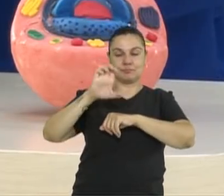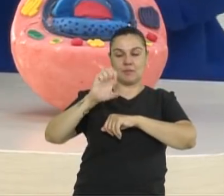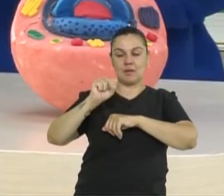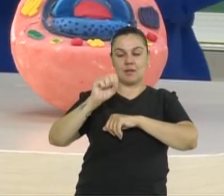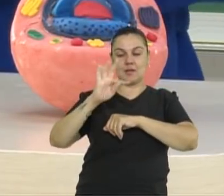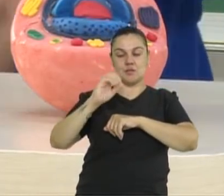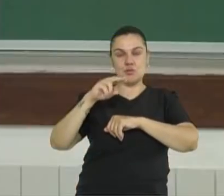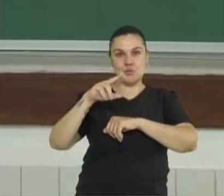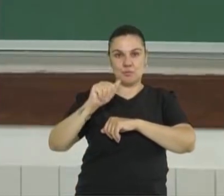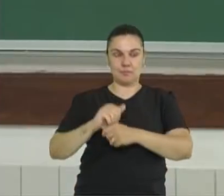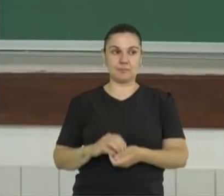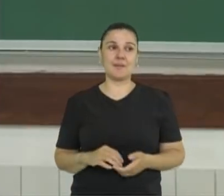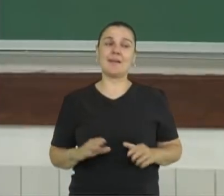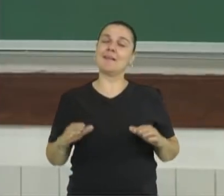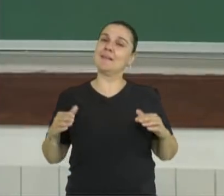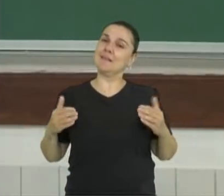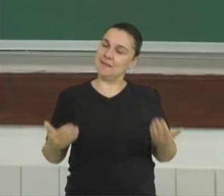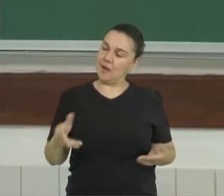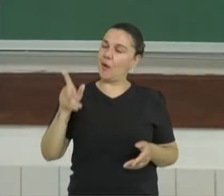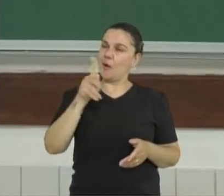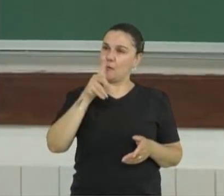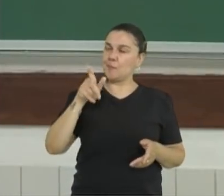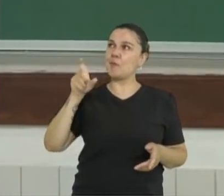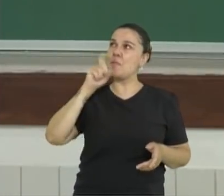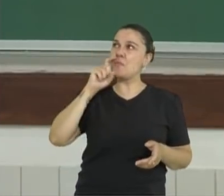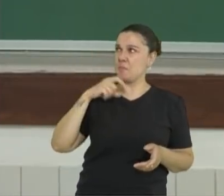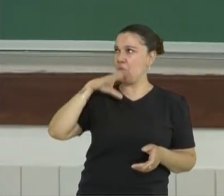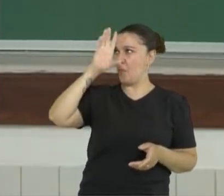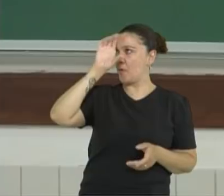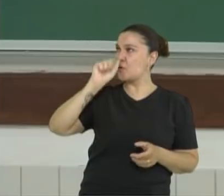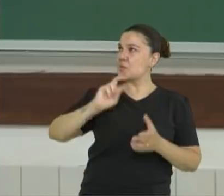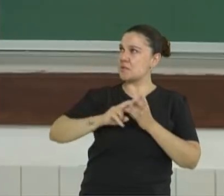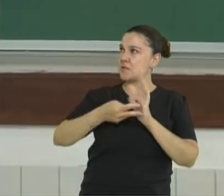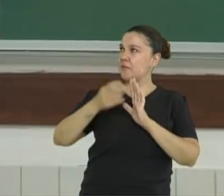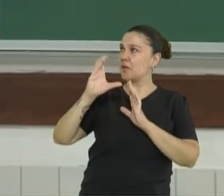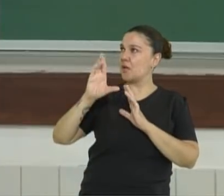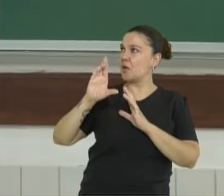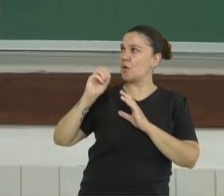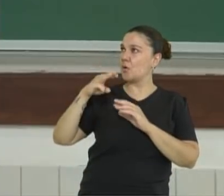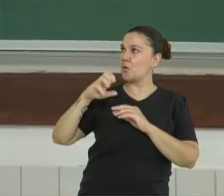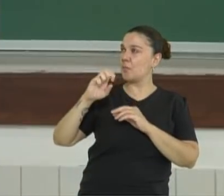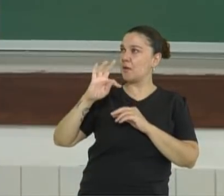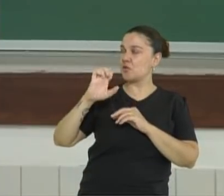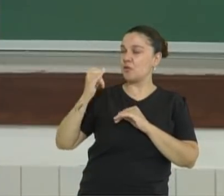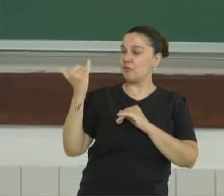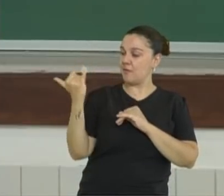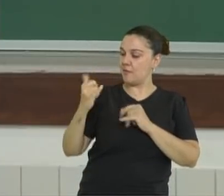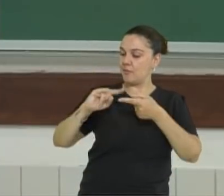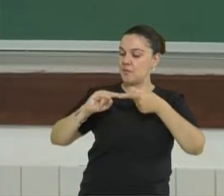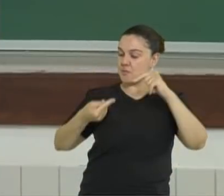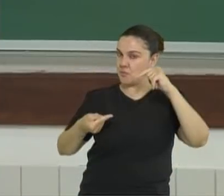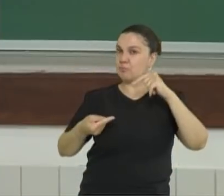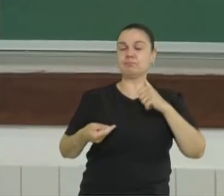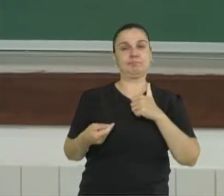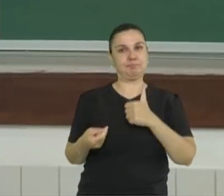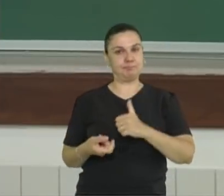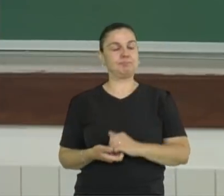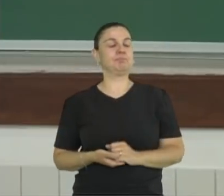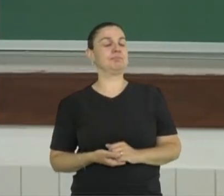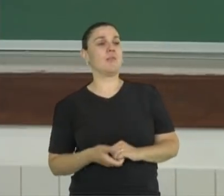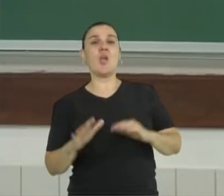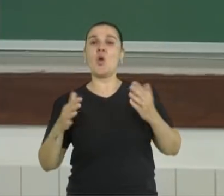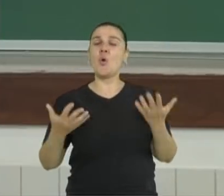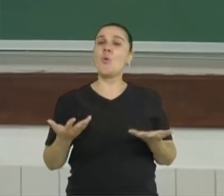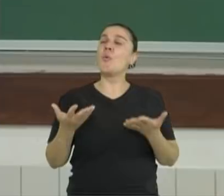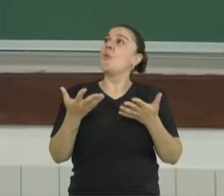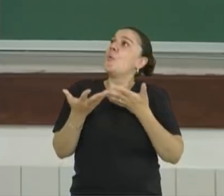por esferas. Mas tá bom, Fabiano, agora eu aprendi o que é uma cromatina. Tem as informações genéticas? Tem. Quais são os